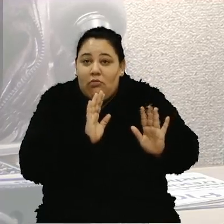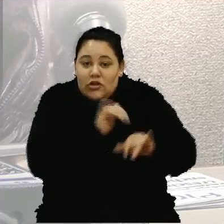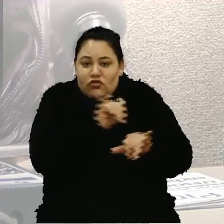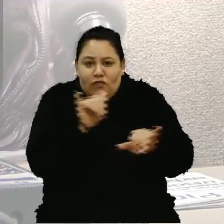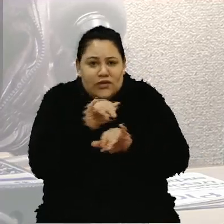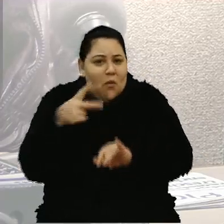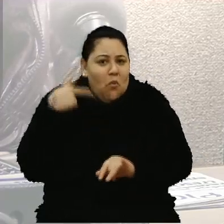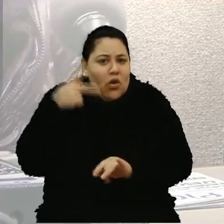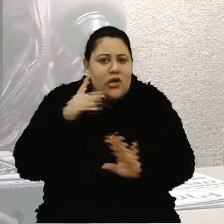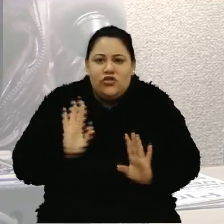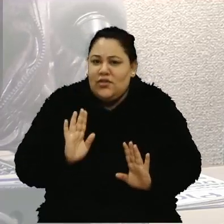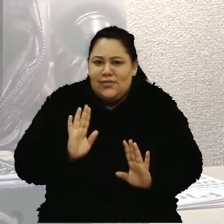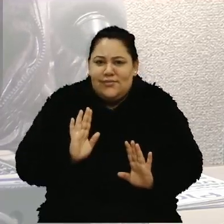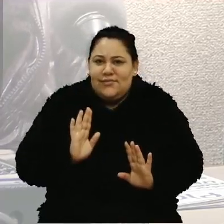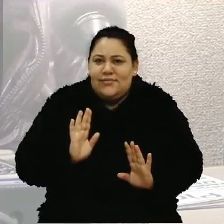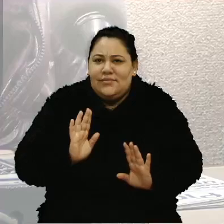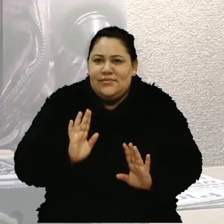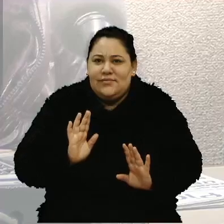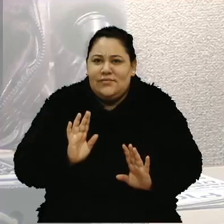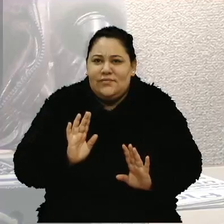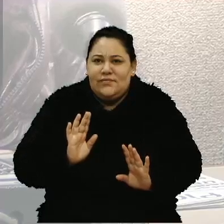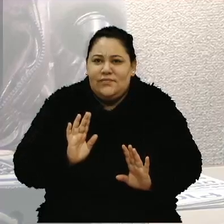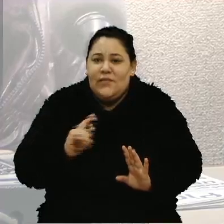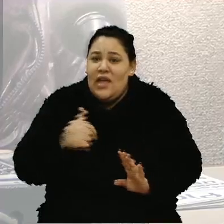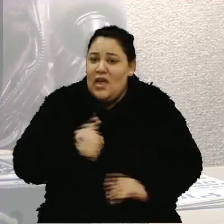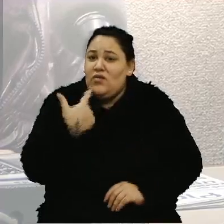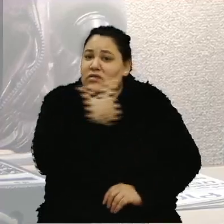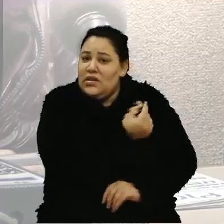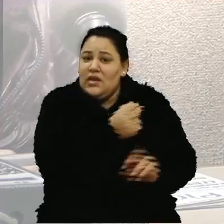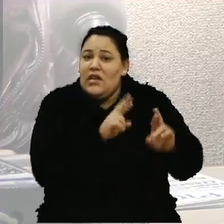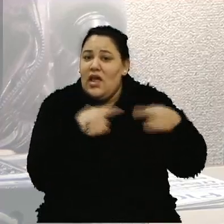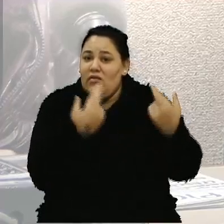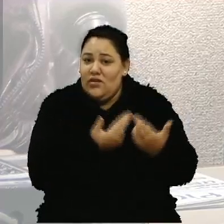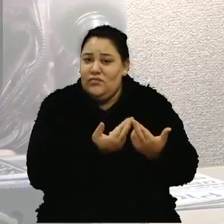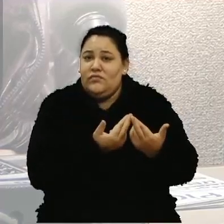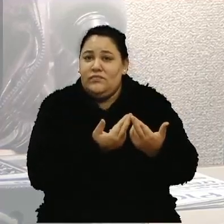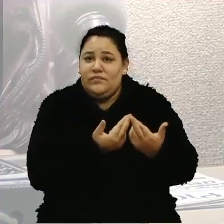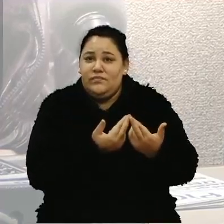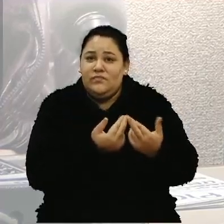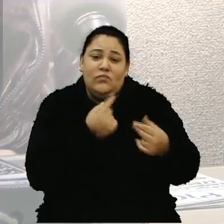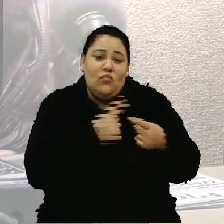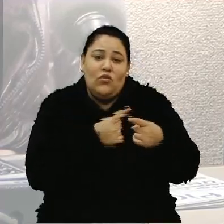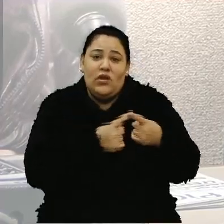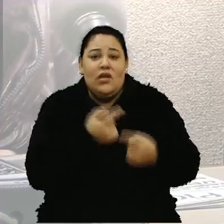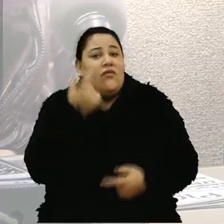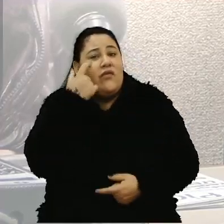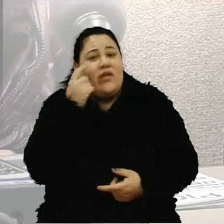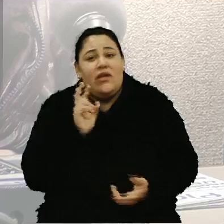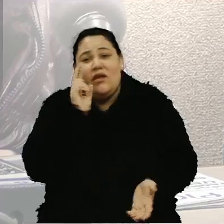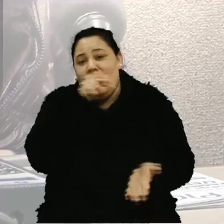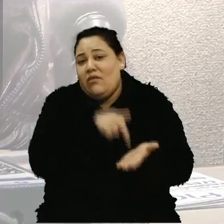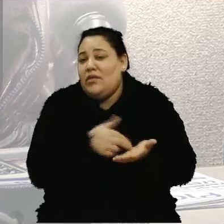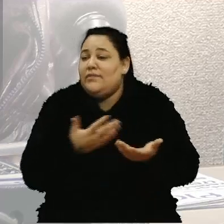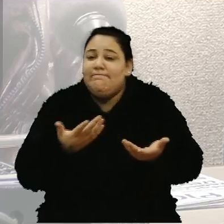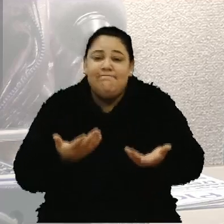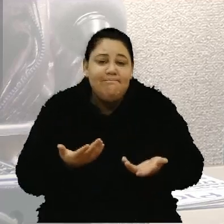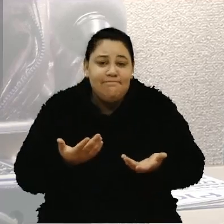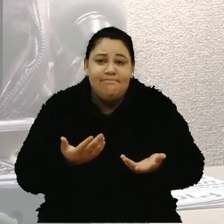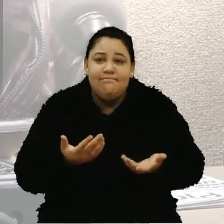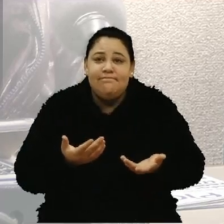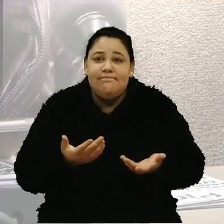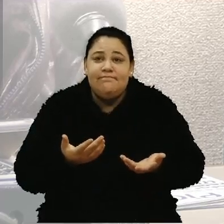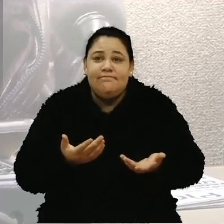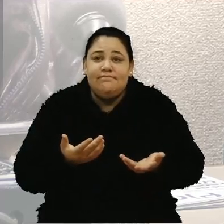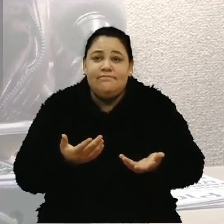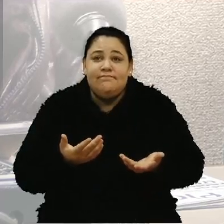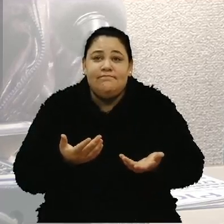ser outra coisa a não ser eleitoreira. Eu me retirei da reunião aquele dia porque eu vi que realmente